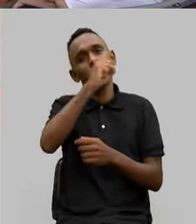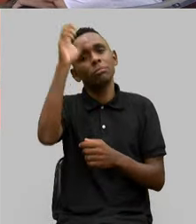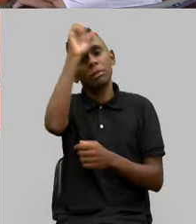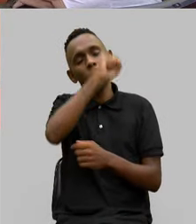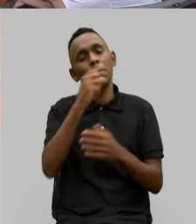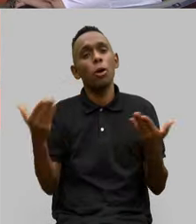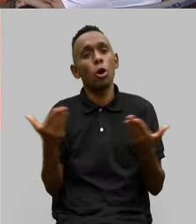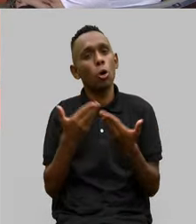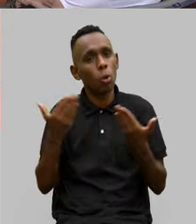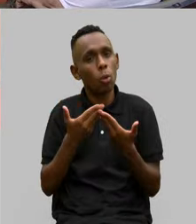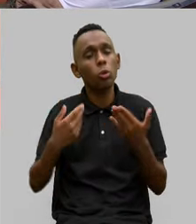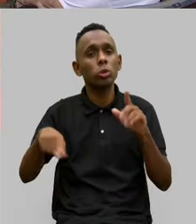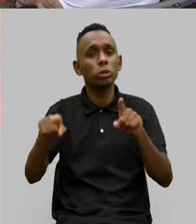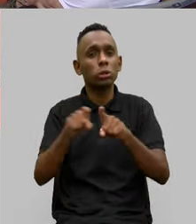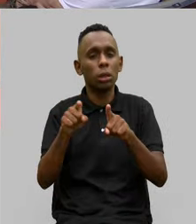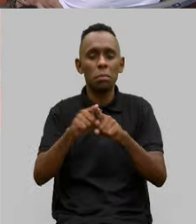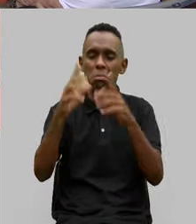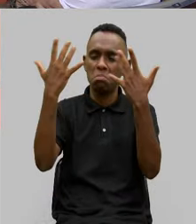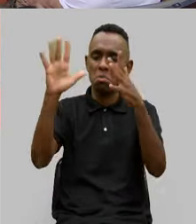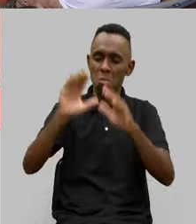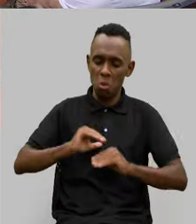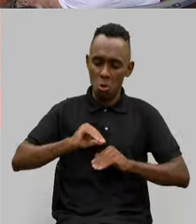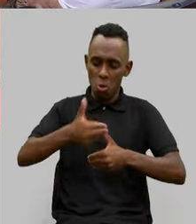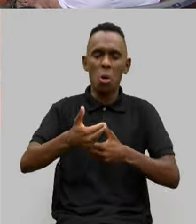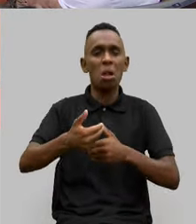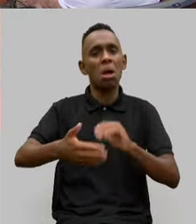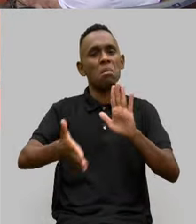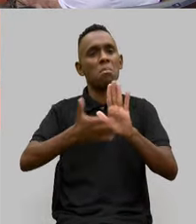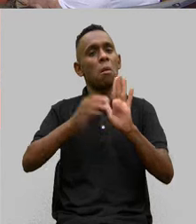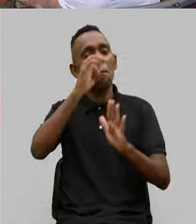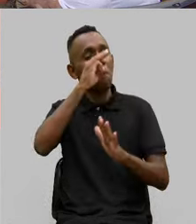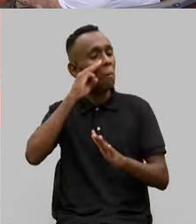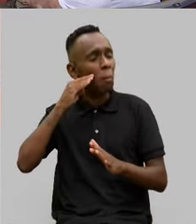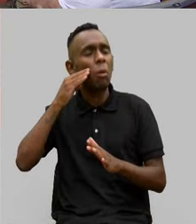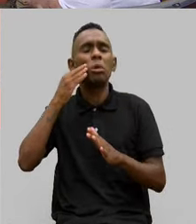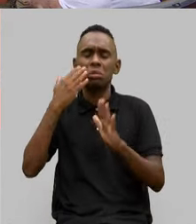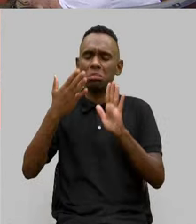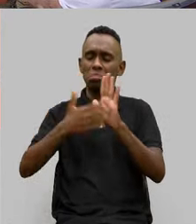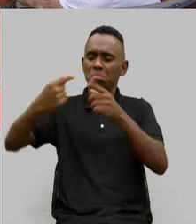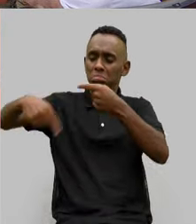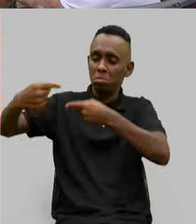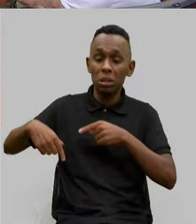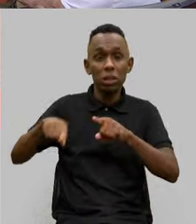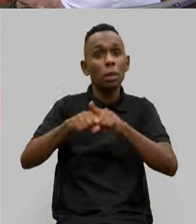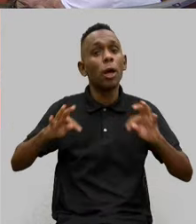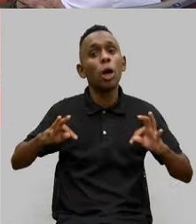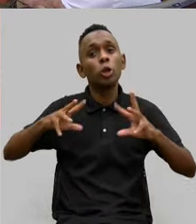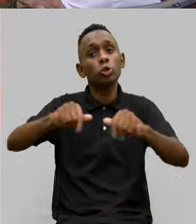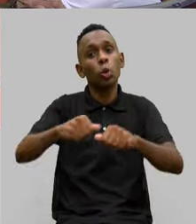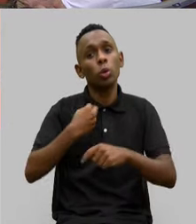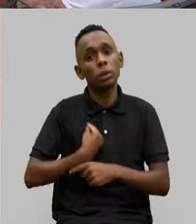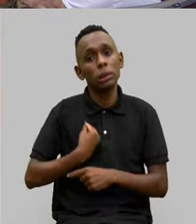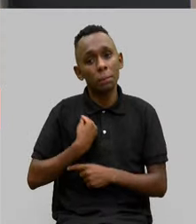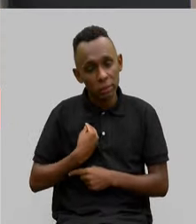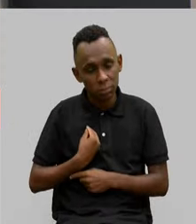parabenizar a Bia pela coragem de propor esse debate e a todo mundo que teve aqui